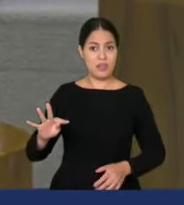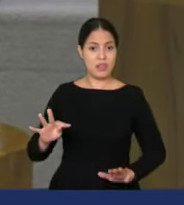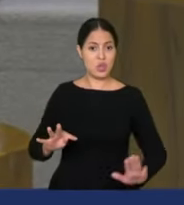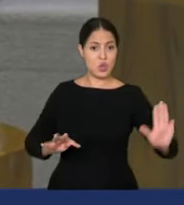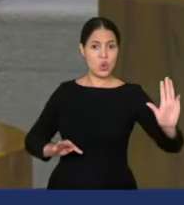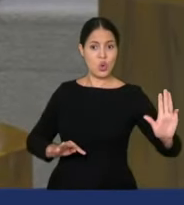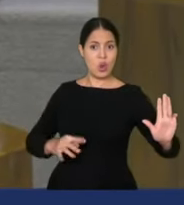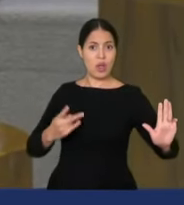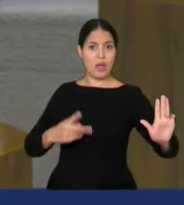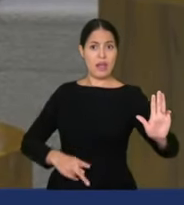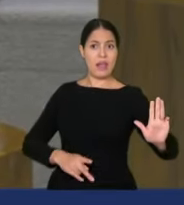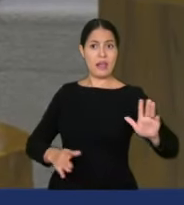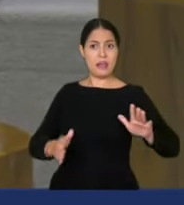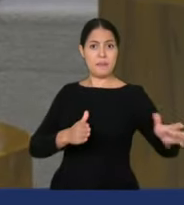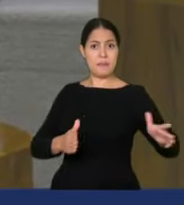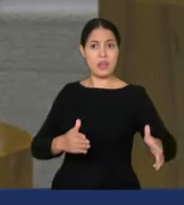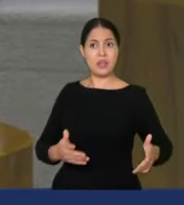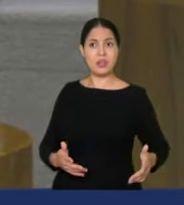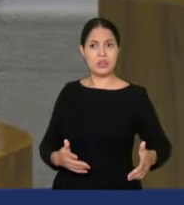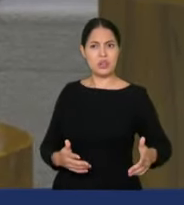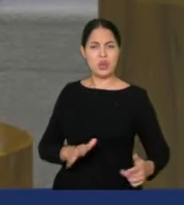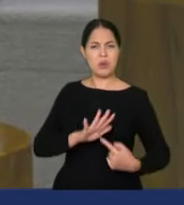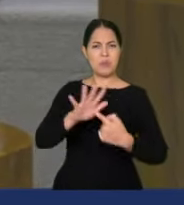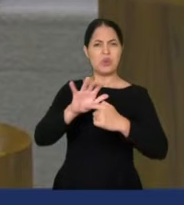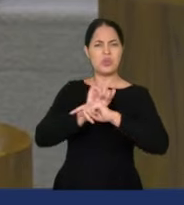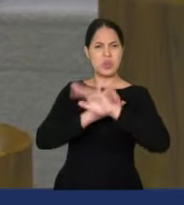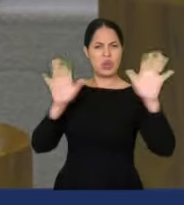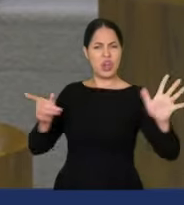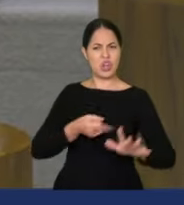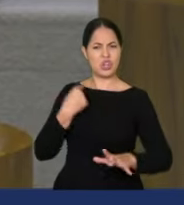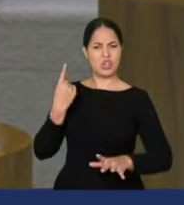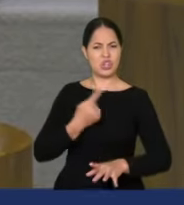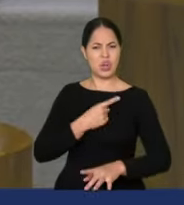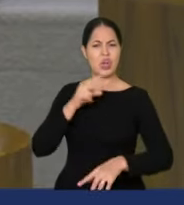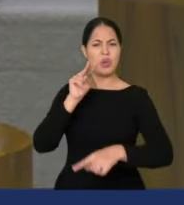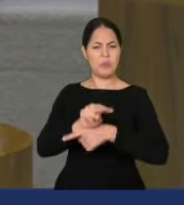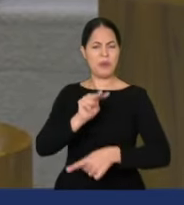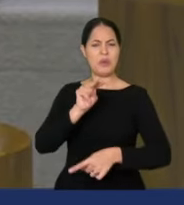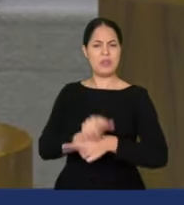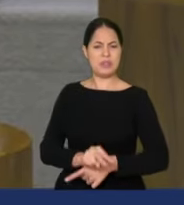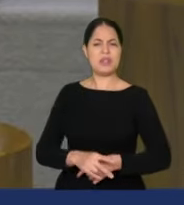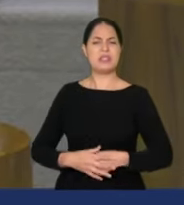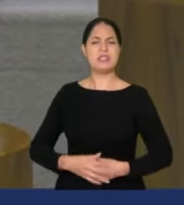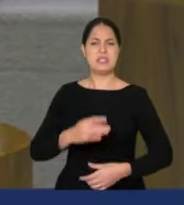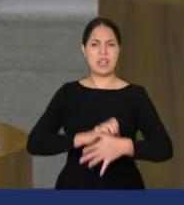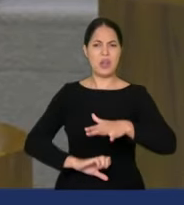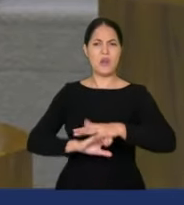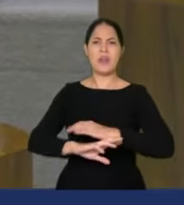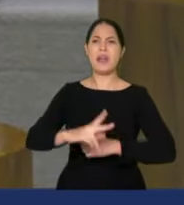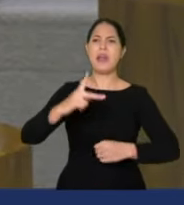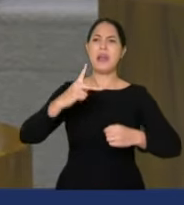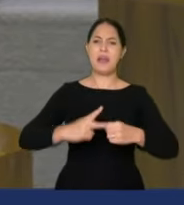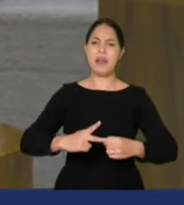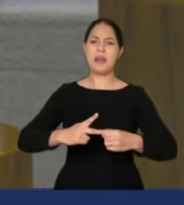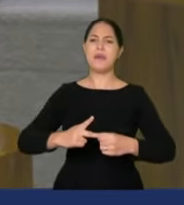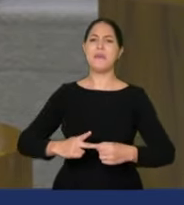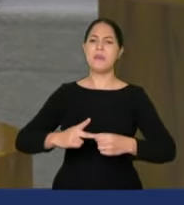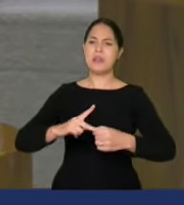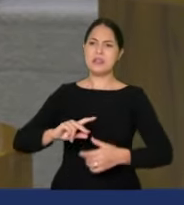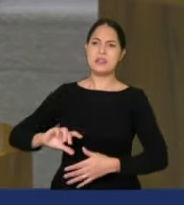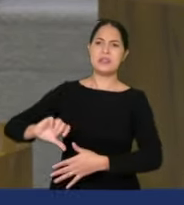demonstrou o cabimento que nós tínhamos para proteger a maior empresa da América Latina. Quem